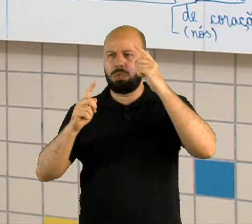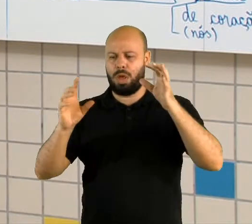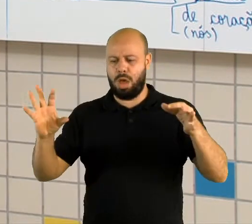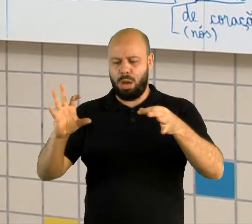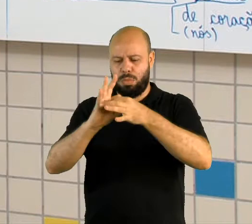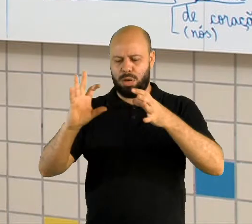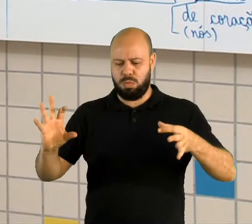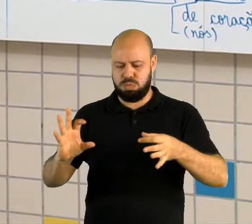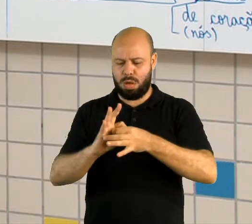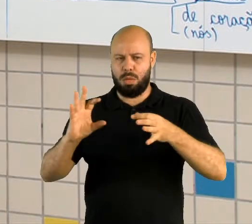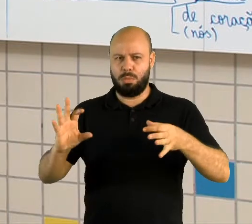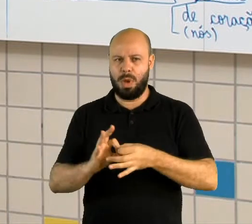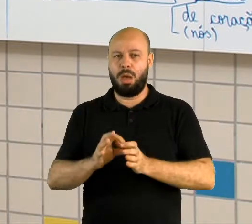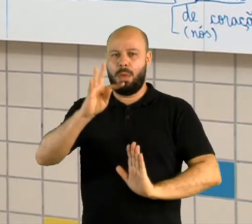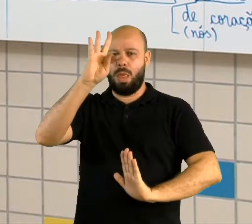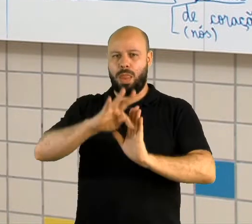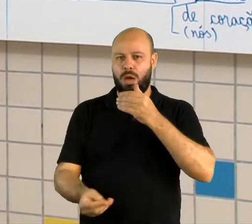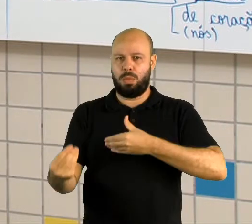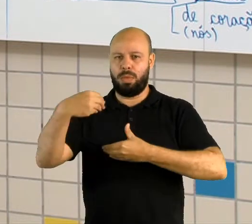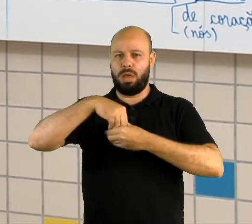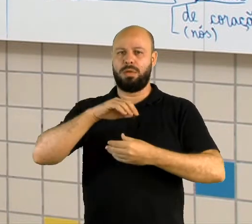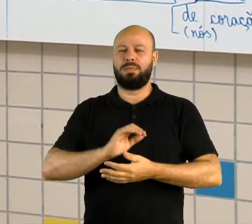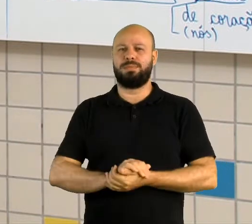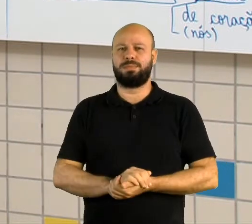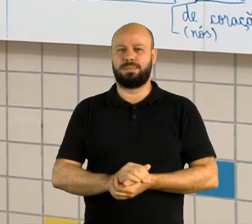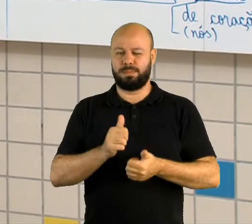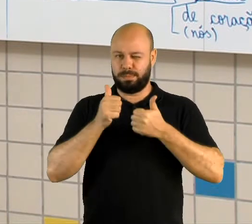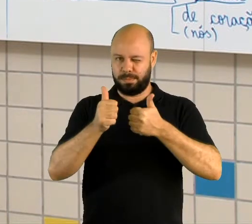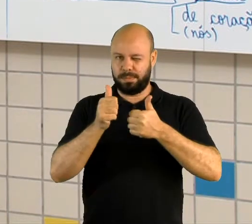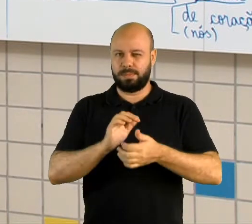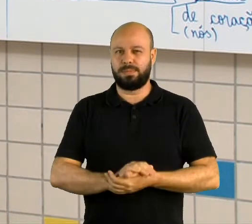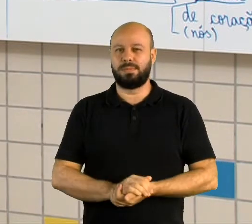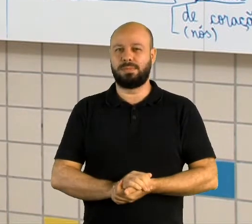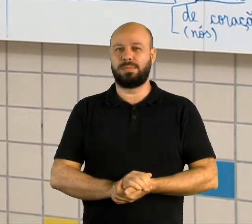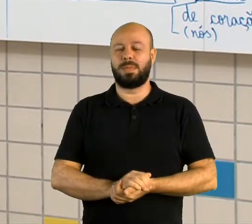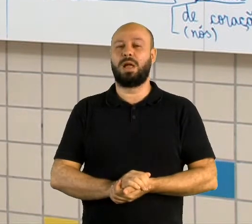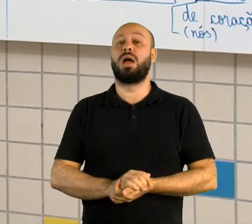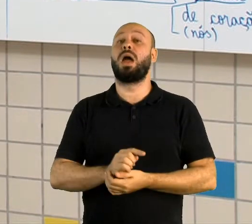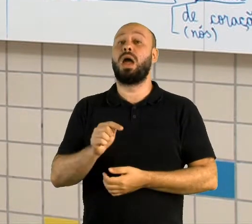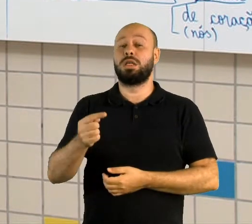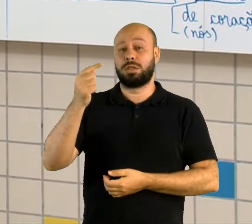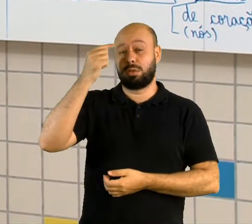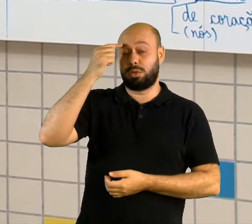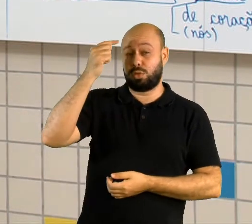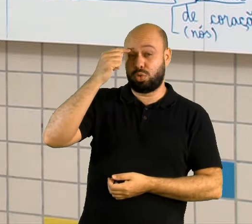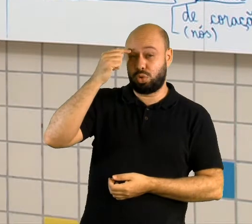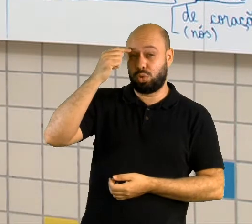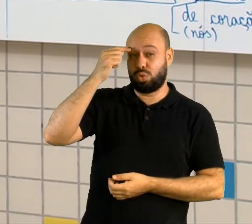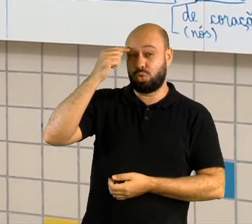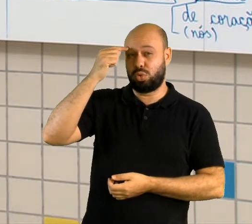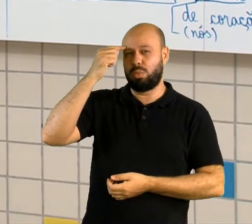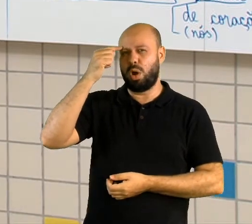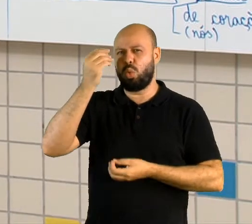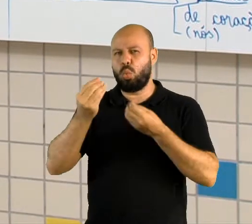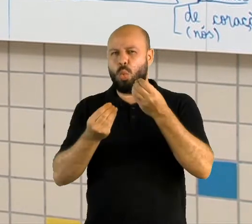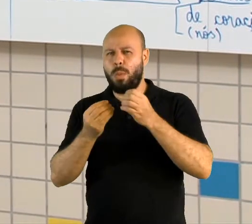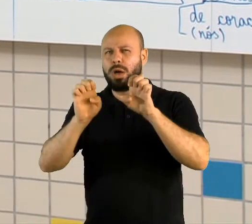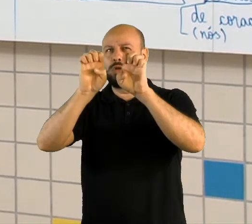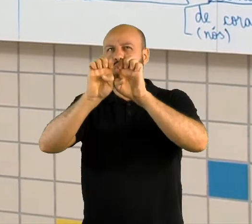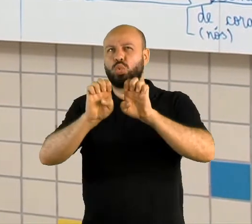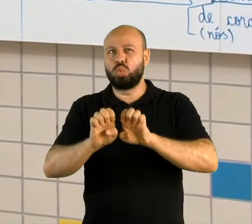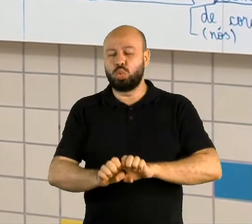decorrer do seu texto, ok? Então, esse é o nosso mapa mental sobre a estrutura desse